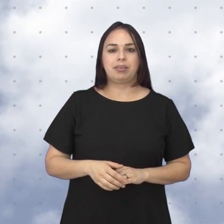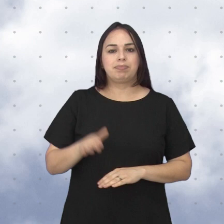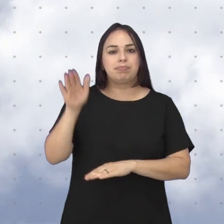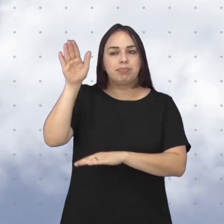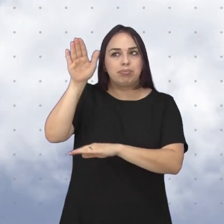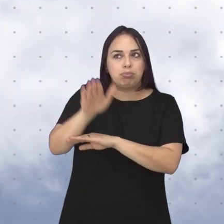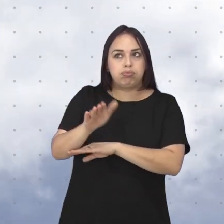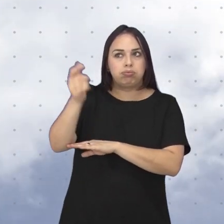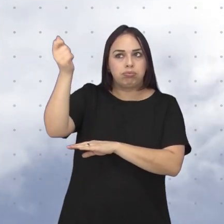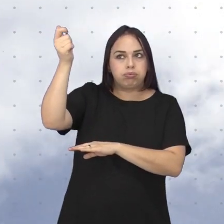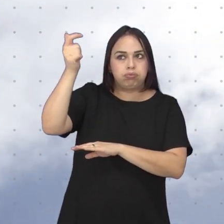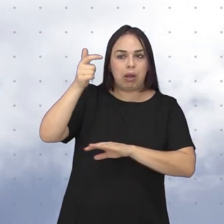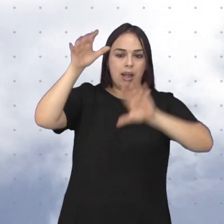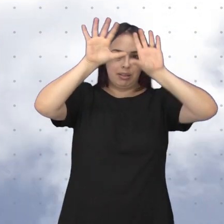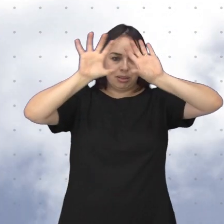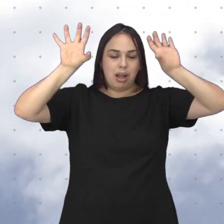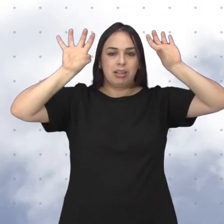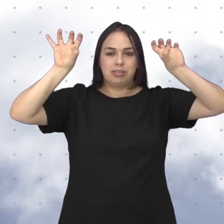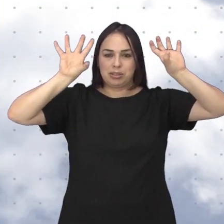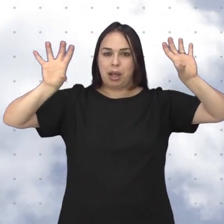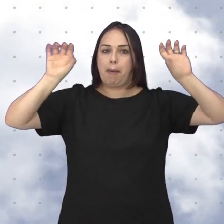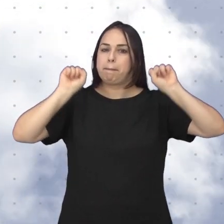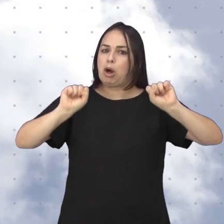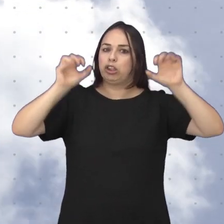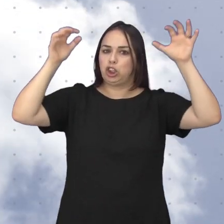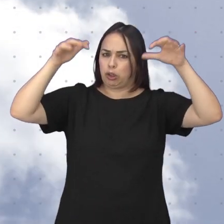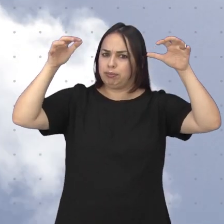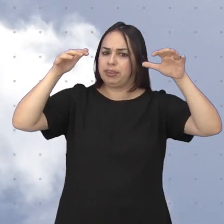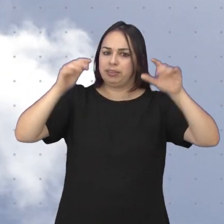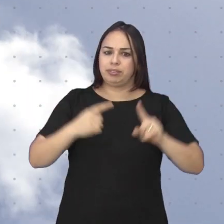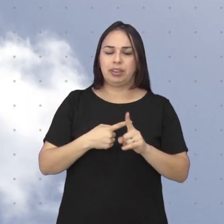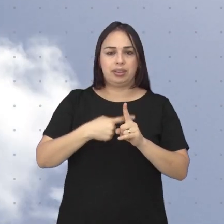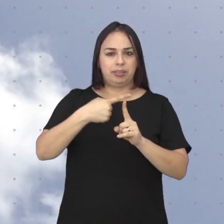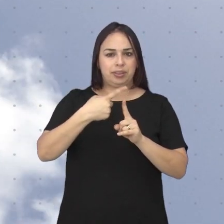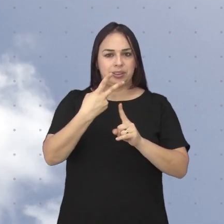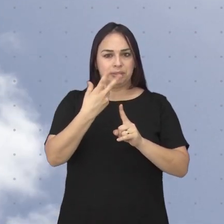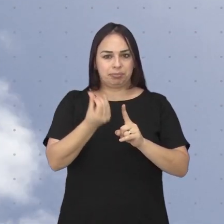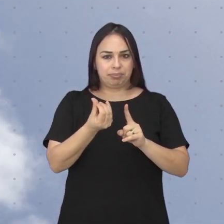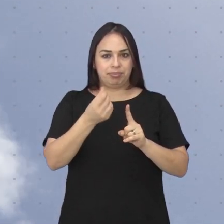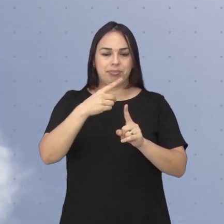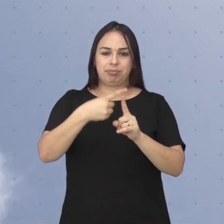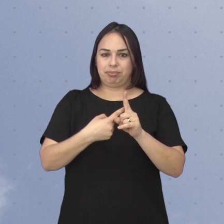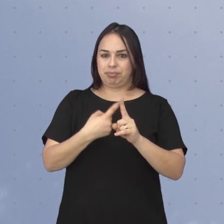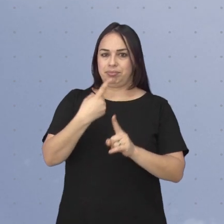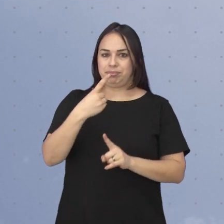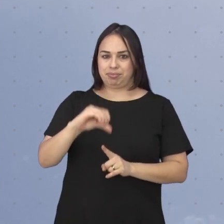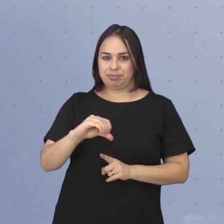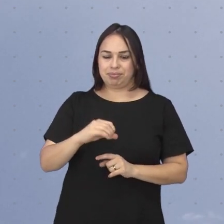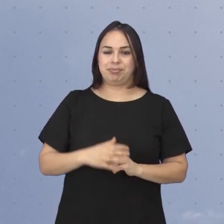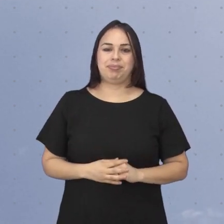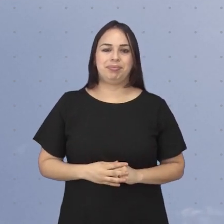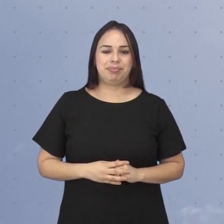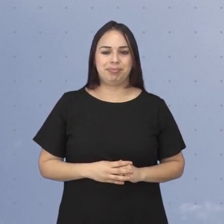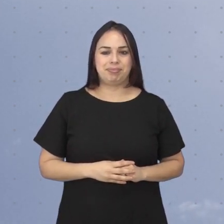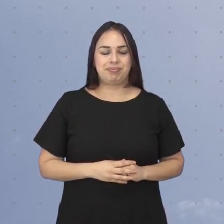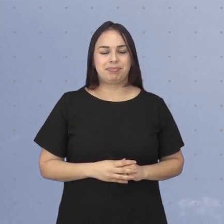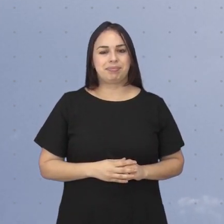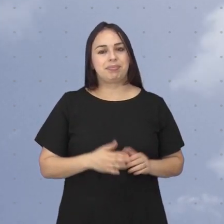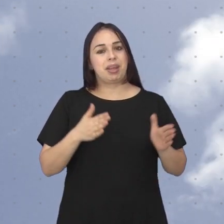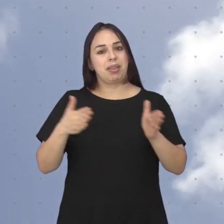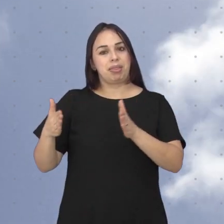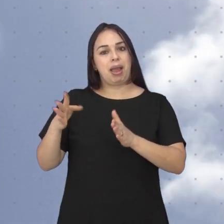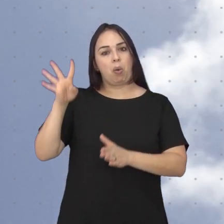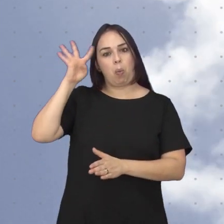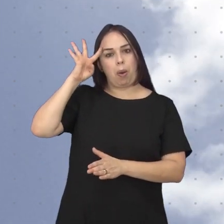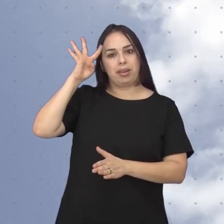A tarde se mantém com sol entre nuvens e pode chover a qualquer momento. A máxima é de 26 graus e a mínima de